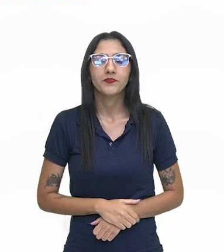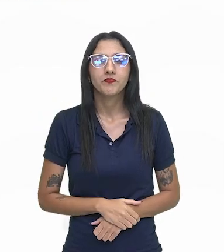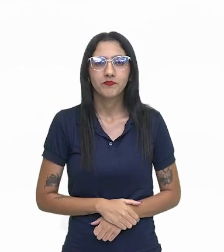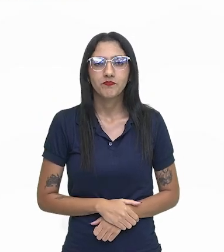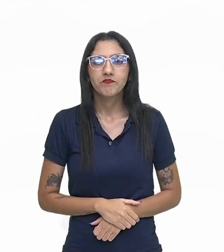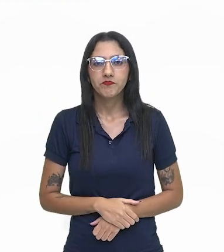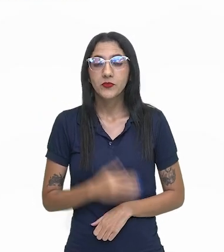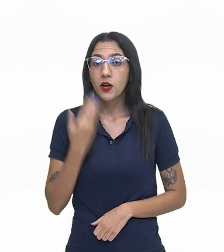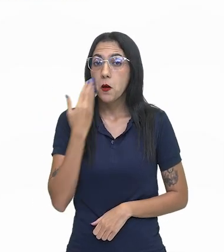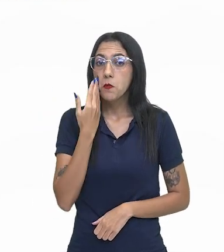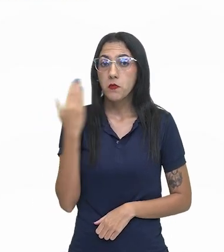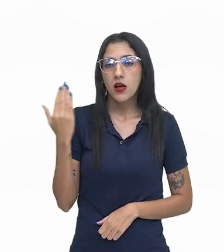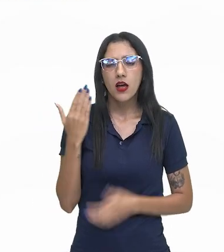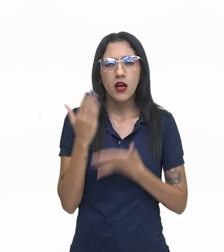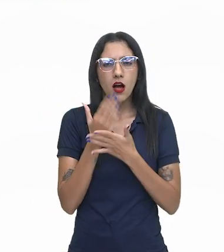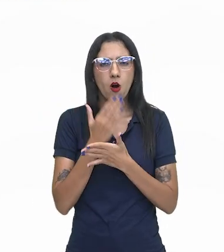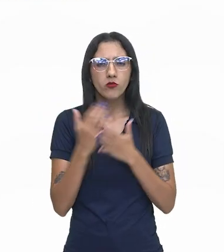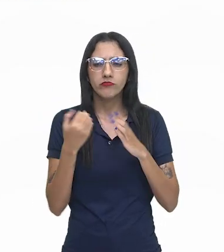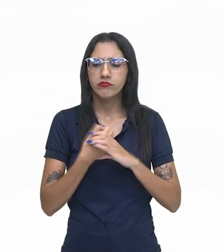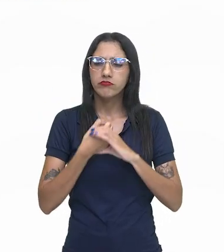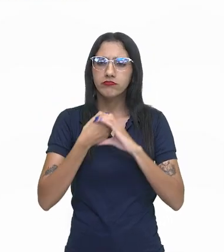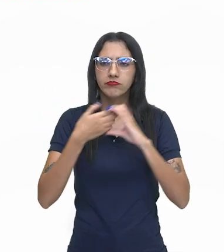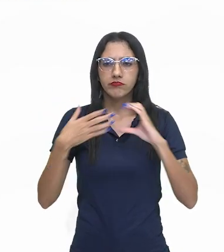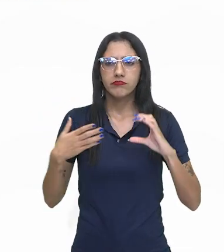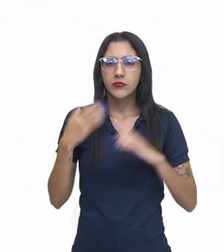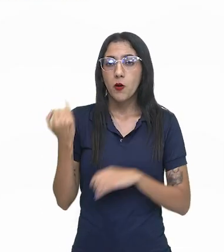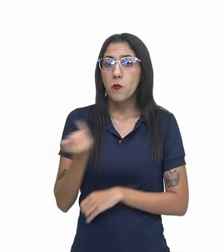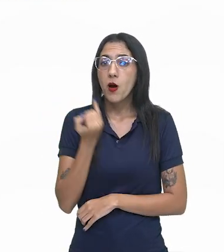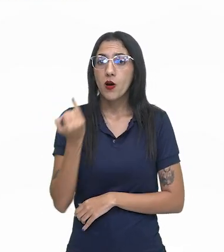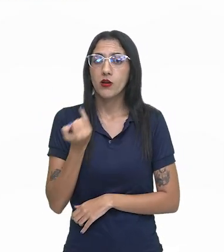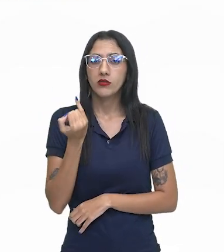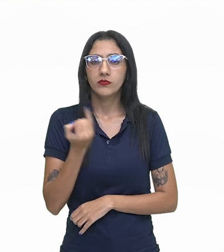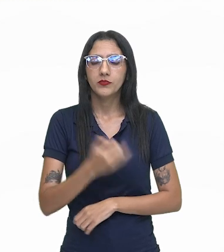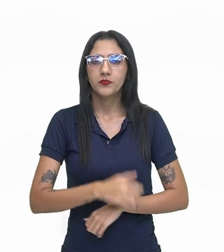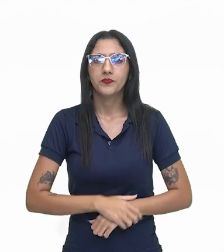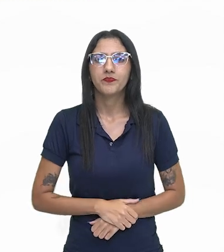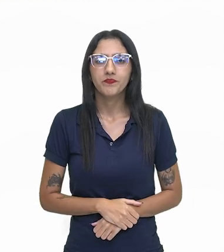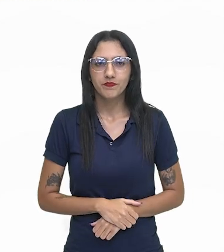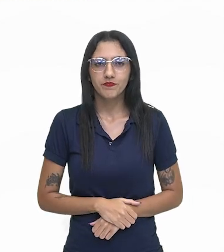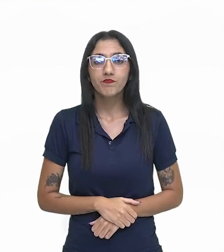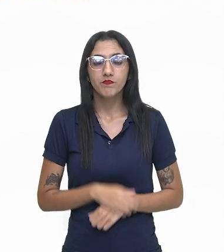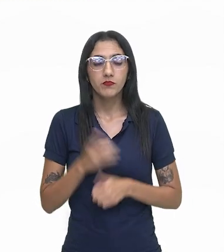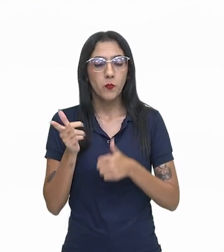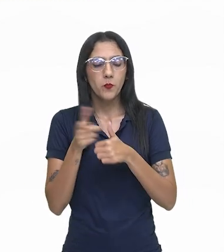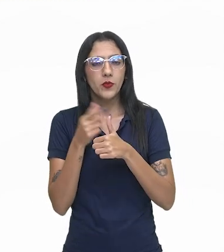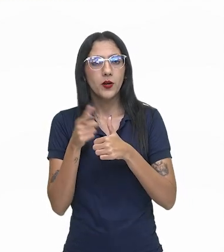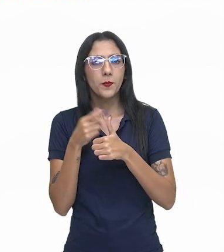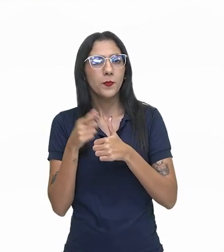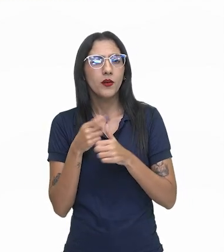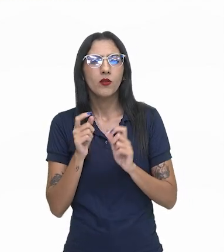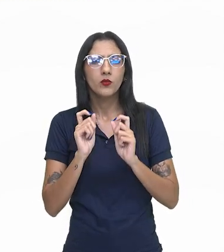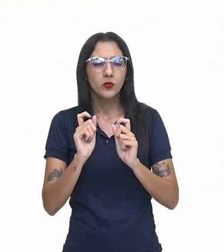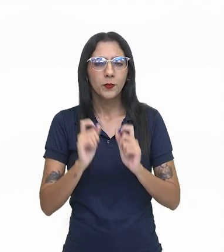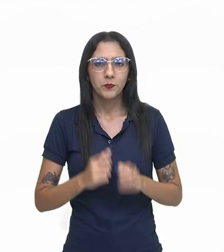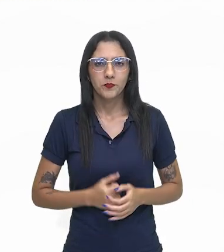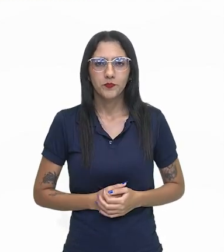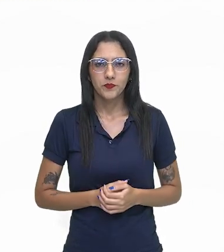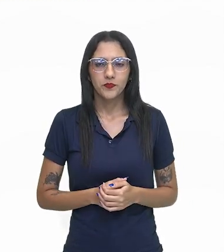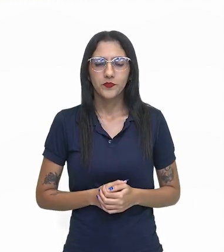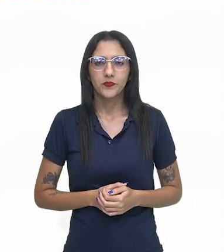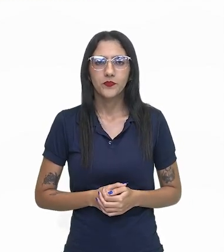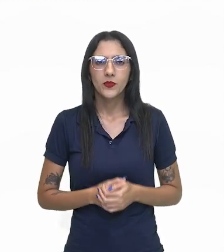abaixo algumas das mais marcantes características do trovadorismo. Primeiro, né, eu vou dizer para você por